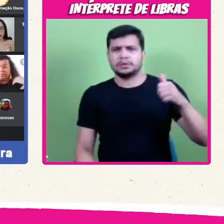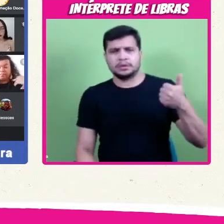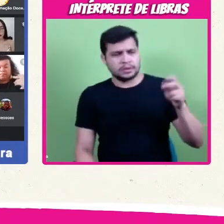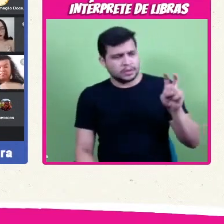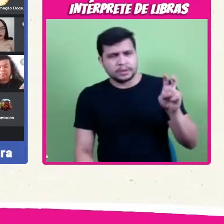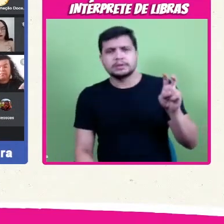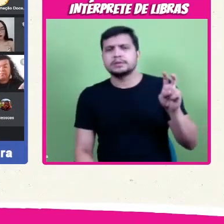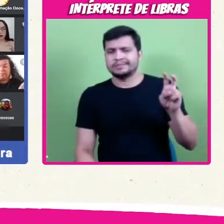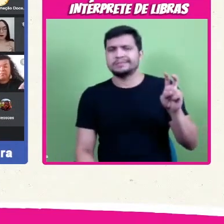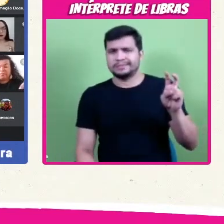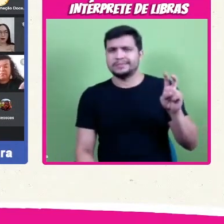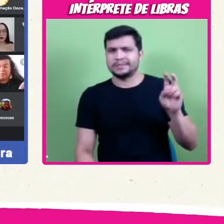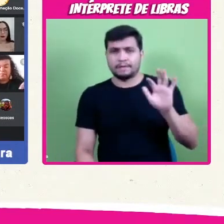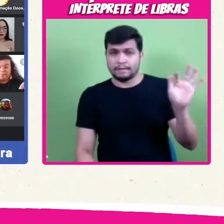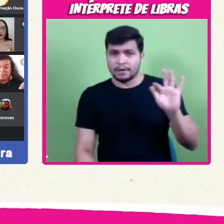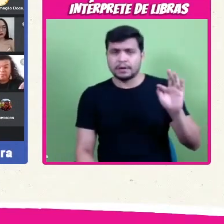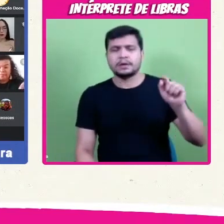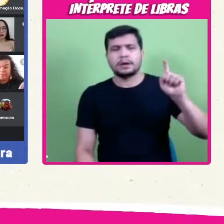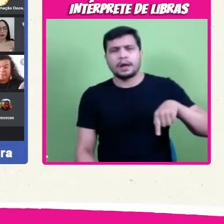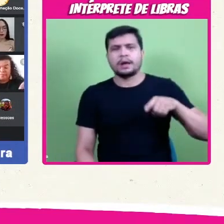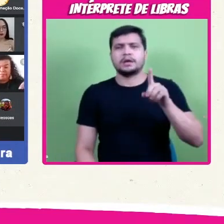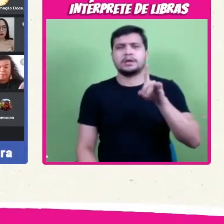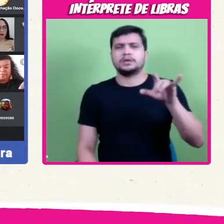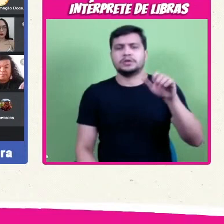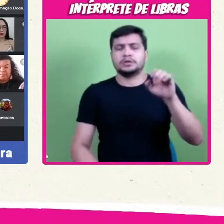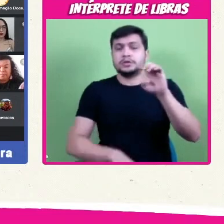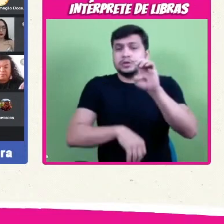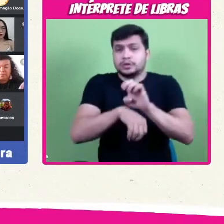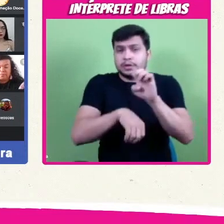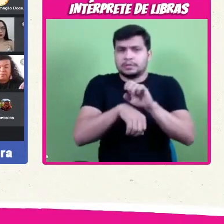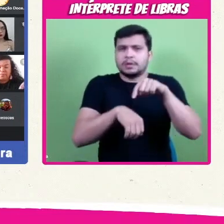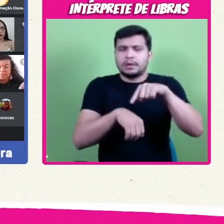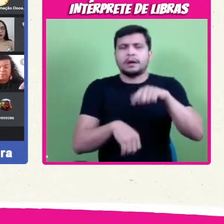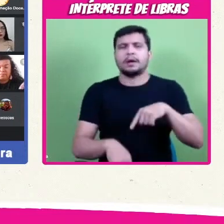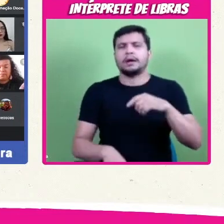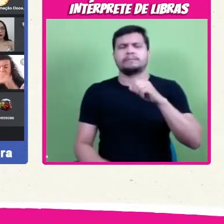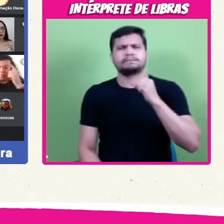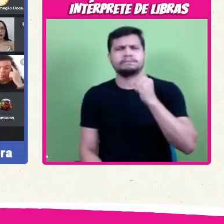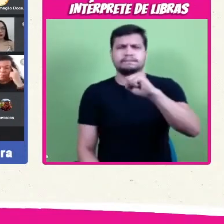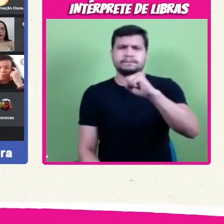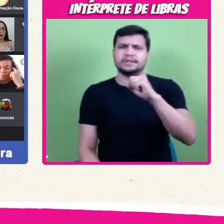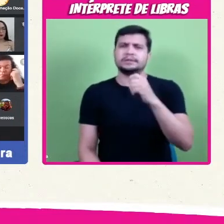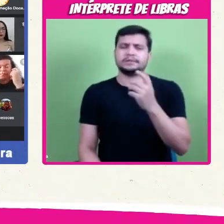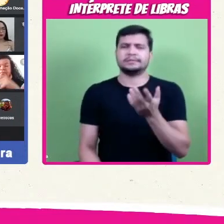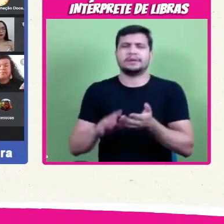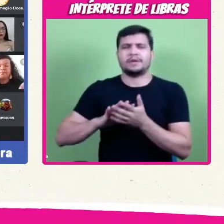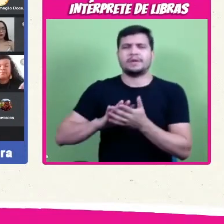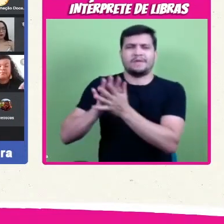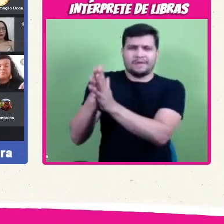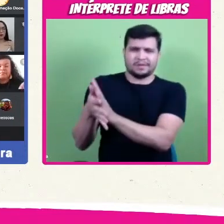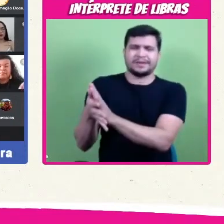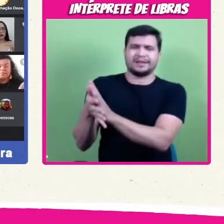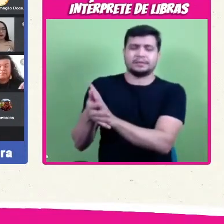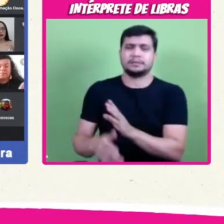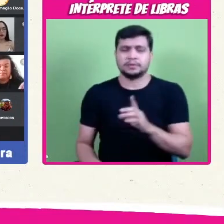Estadual de Combate à Transfobia no Estado do Ceará, que é uma data aprovada em lei,